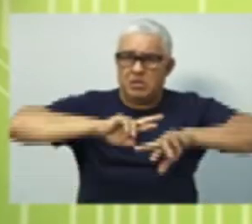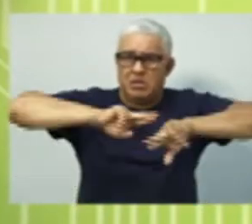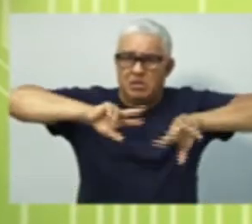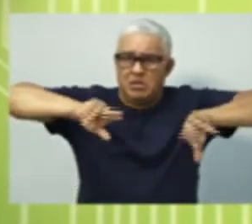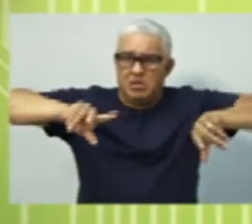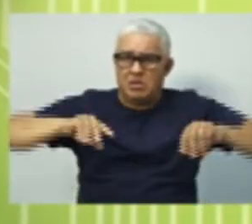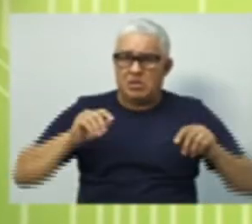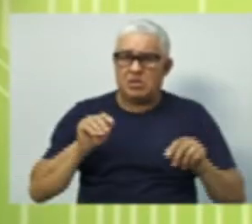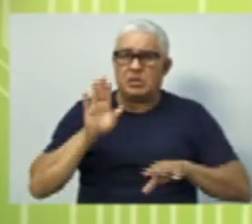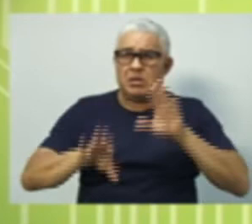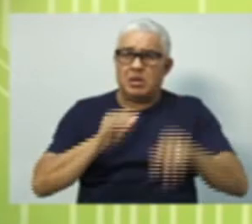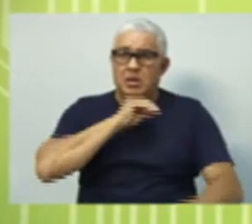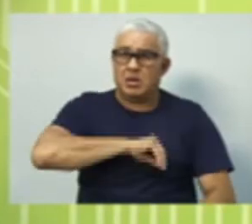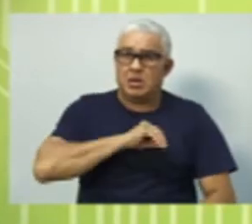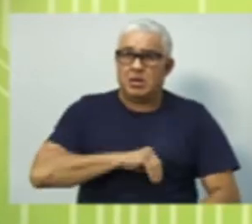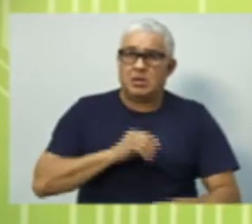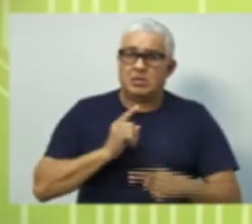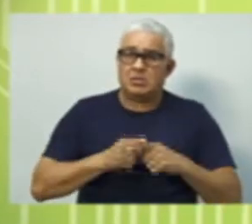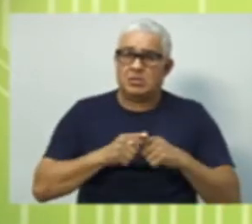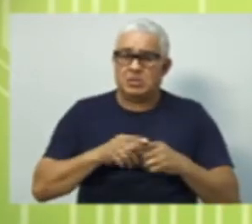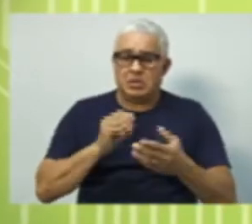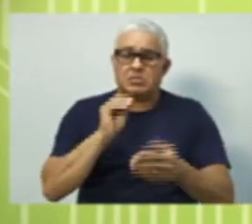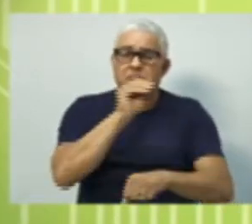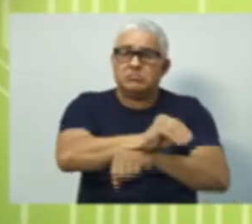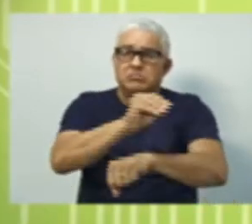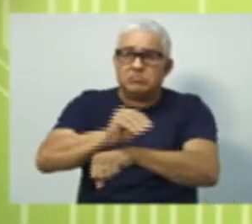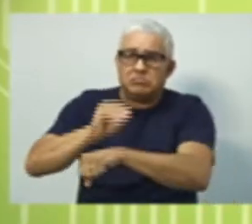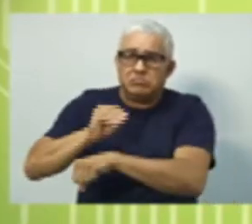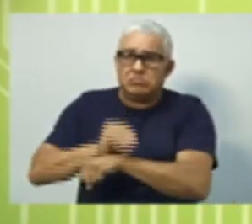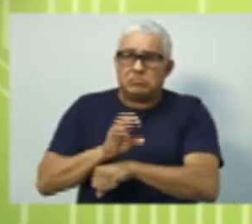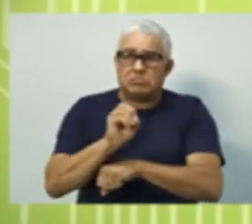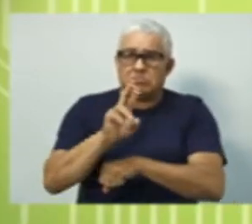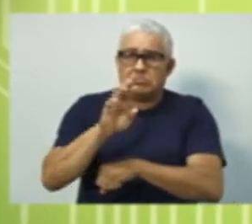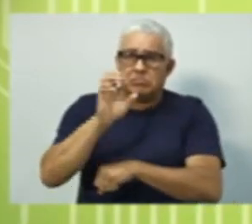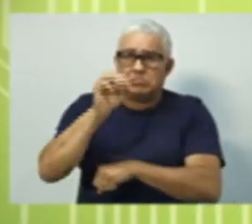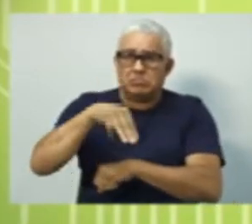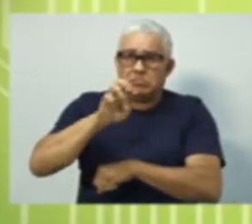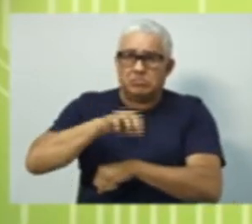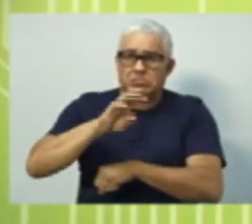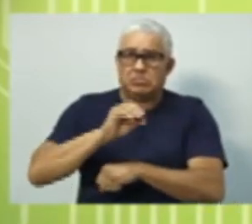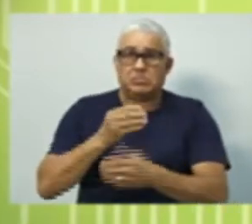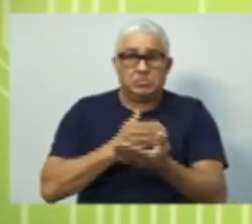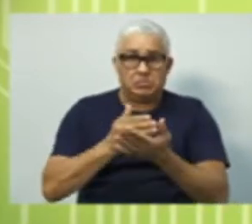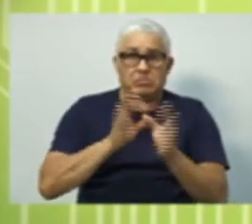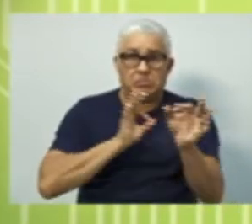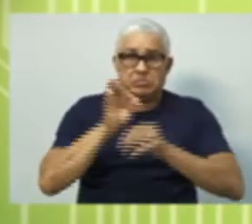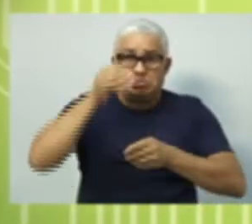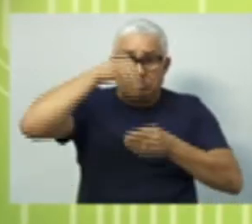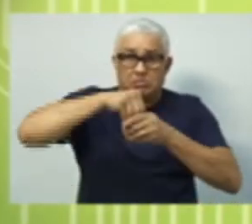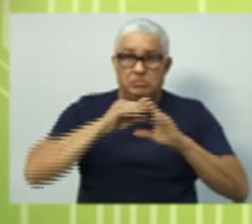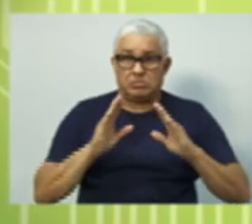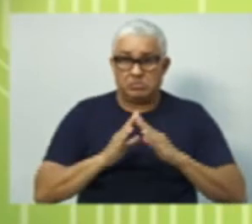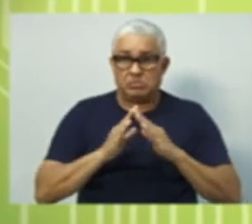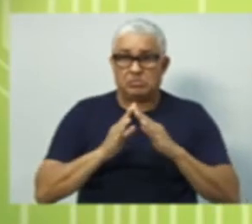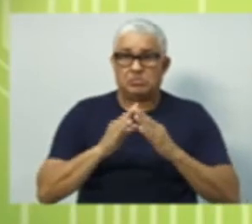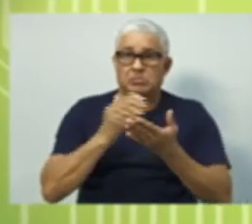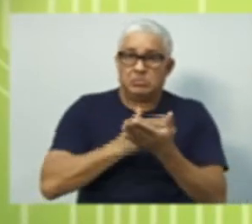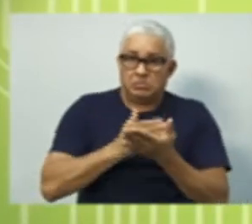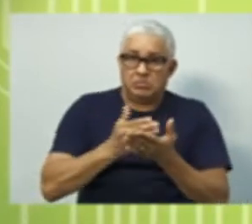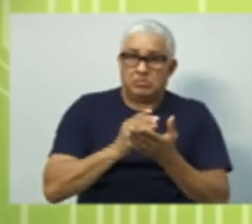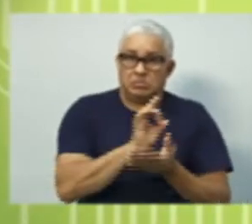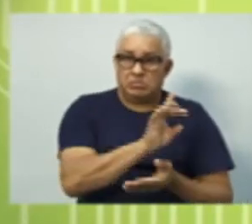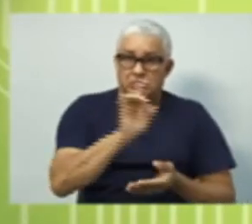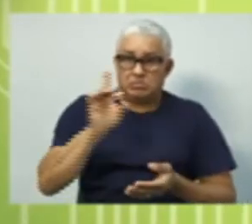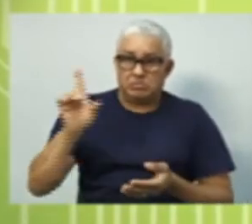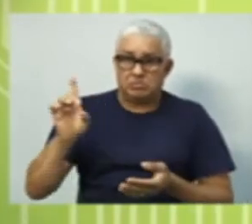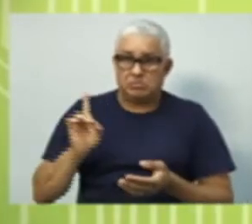agora há pouco. Não pode cair em descrédito o planejamento orçamentário. Ele tem que ser real, ele tem que ser aplicável e ele